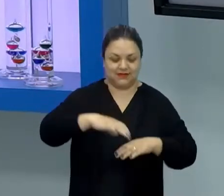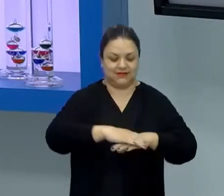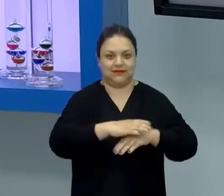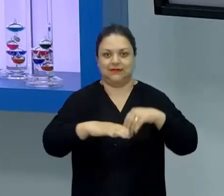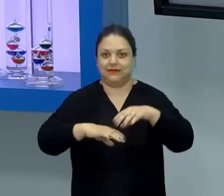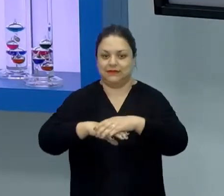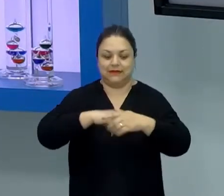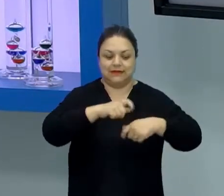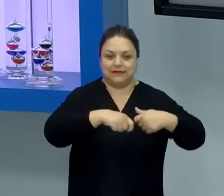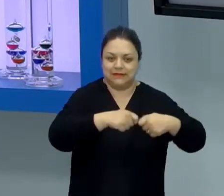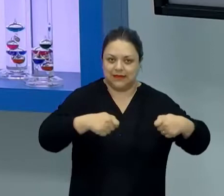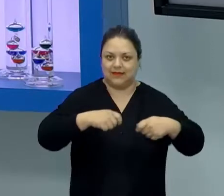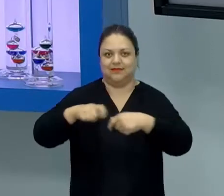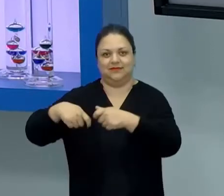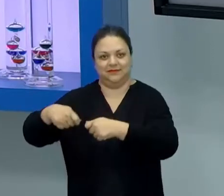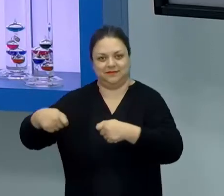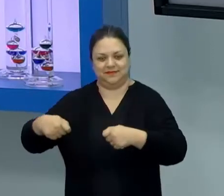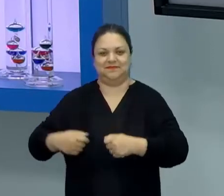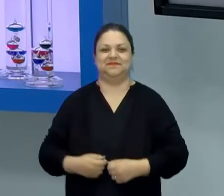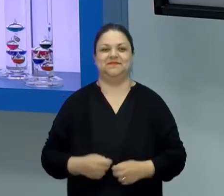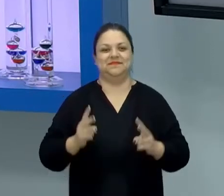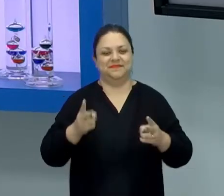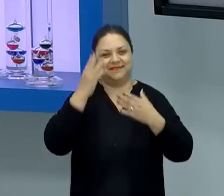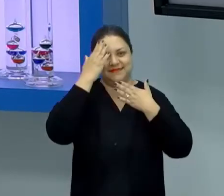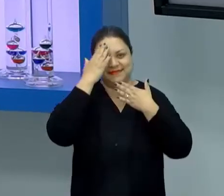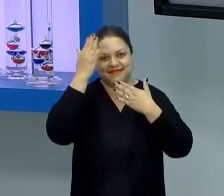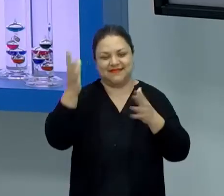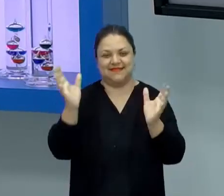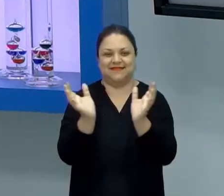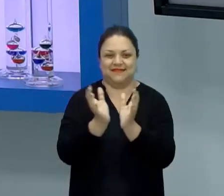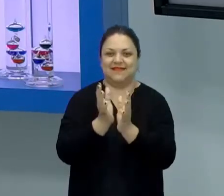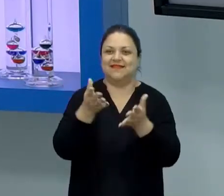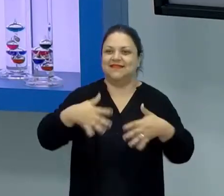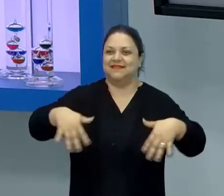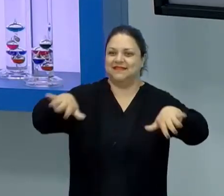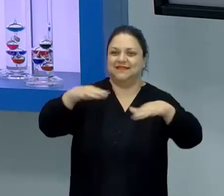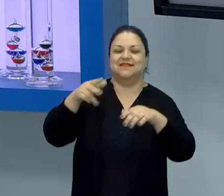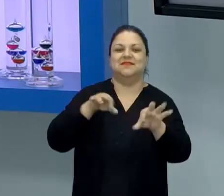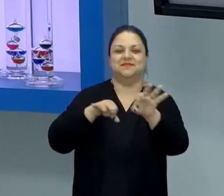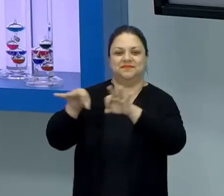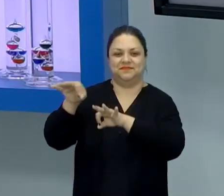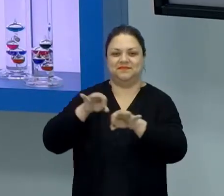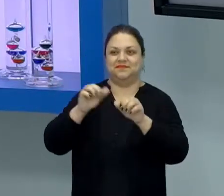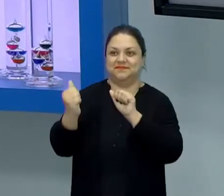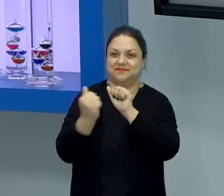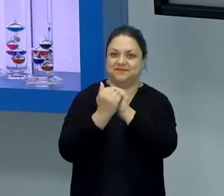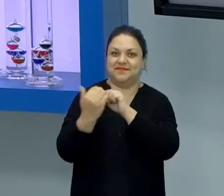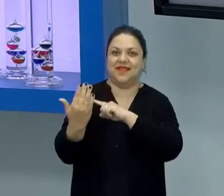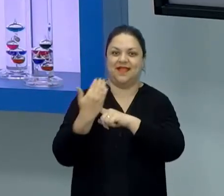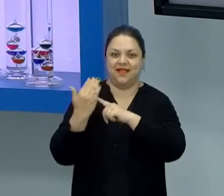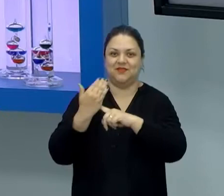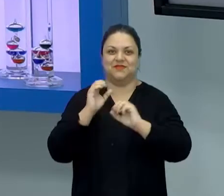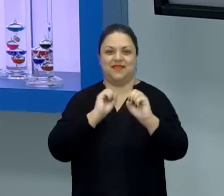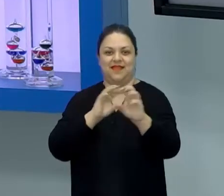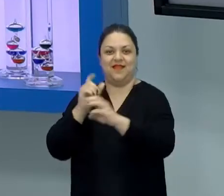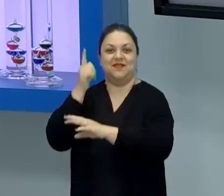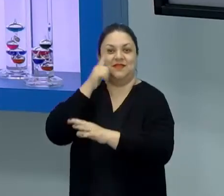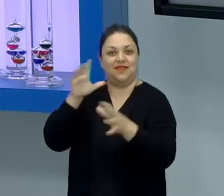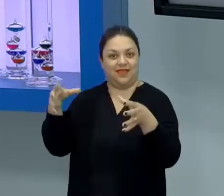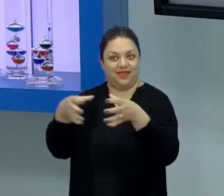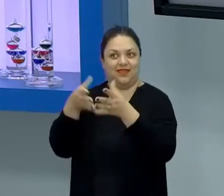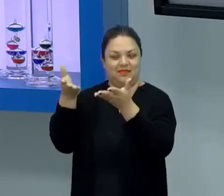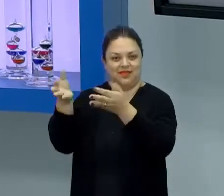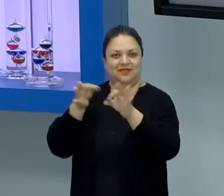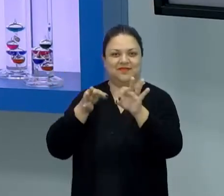tênis. Gostaria sempre aqui de começar agradecendo ao pessoal desse estúdio aqui que faz essa aula acontecer para vocês, essa equipe maravilhosa que